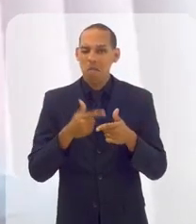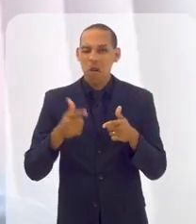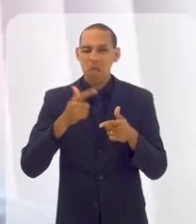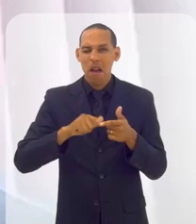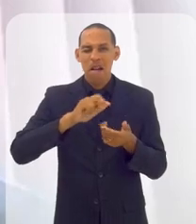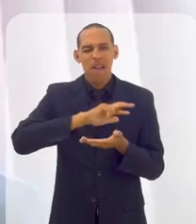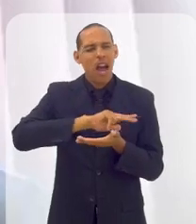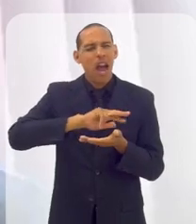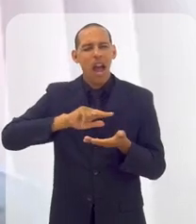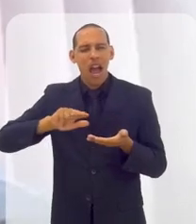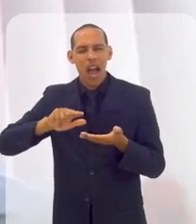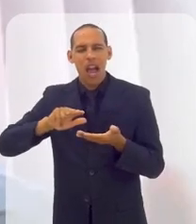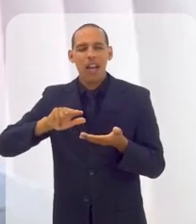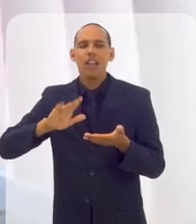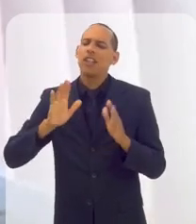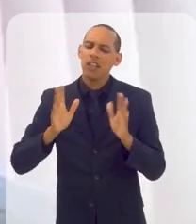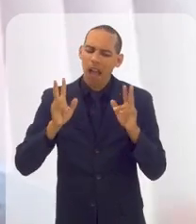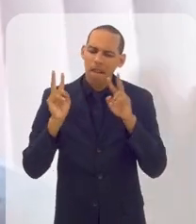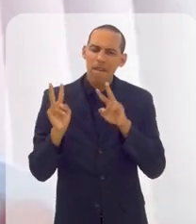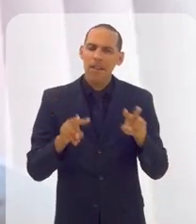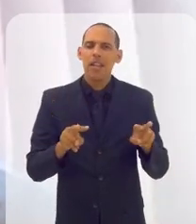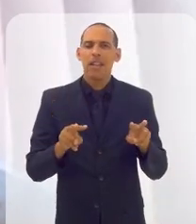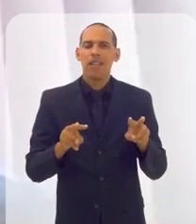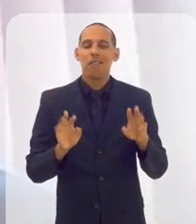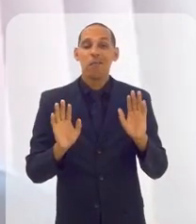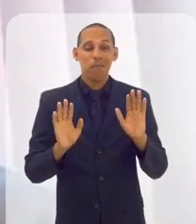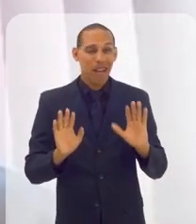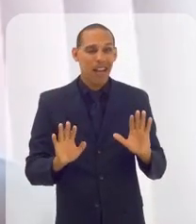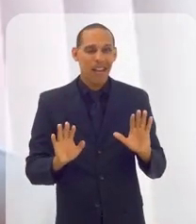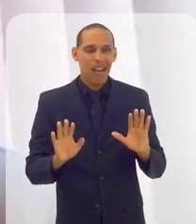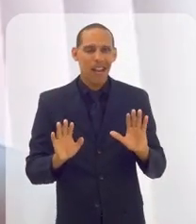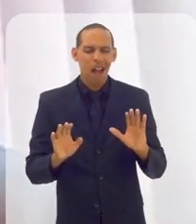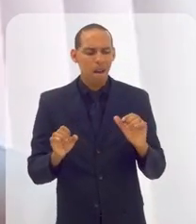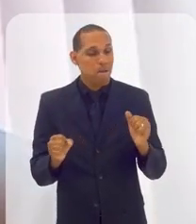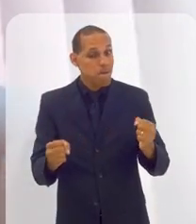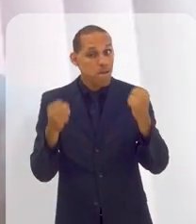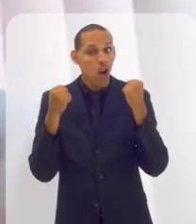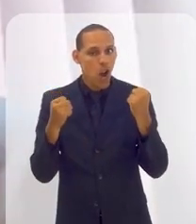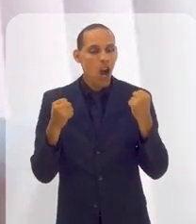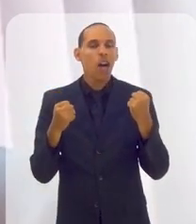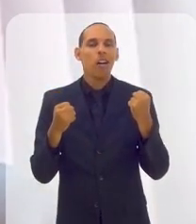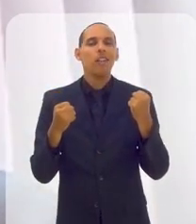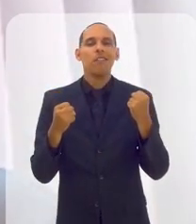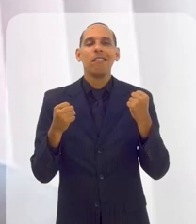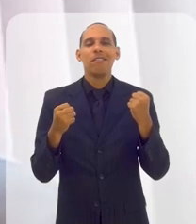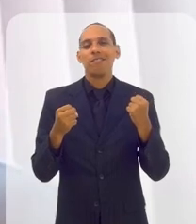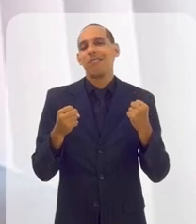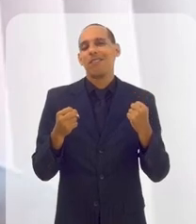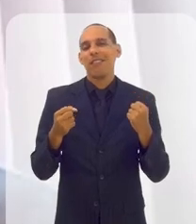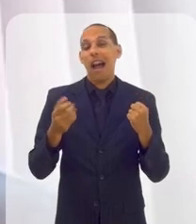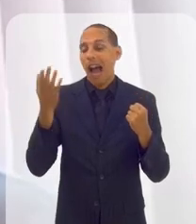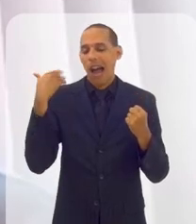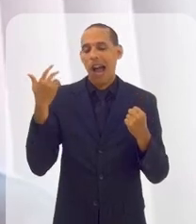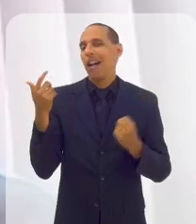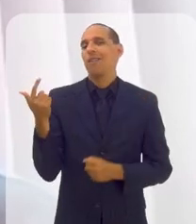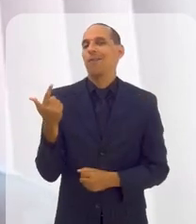Uma série de problemas que eram enxergados, mas não na intensidade em que